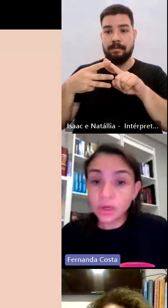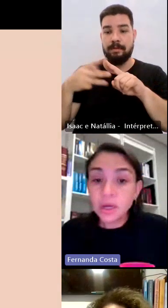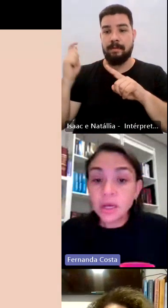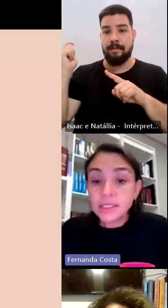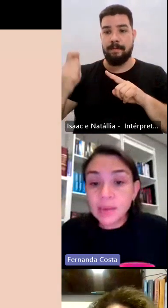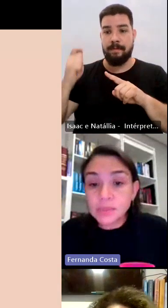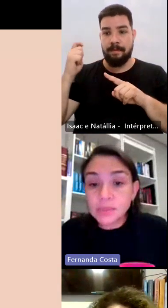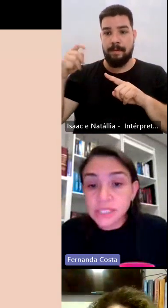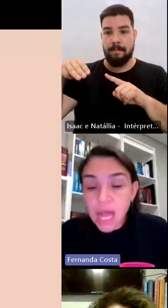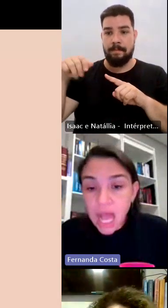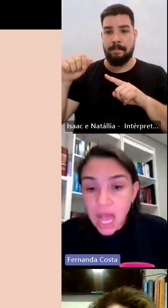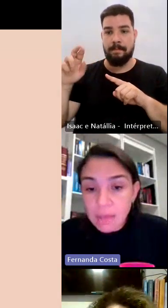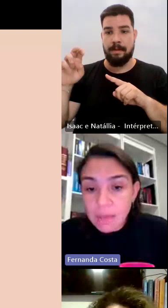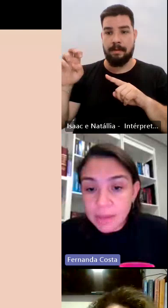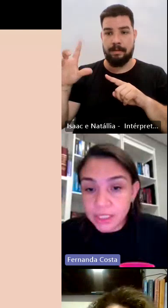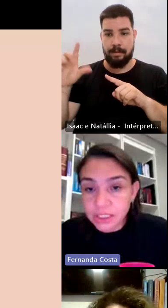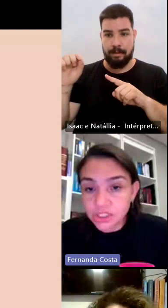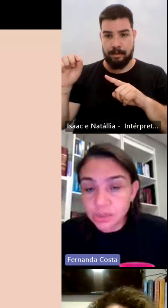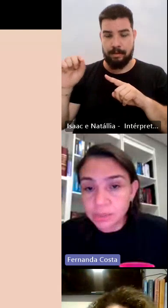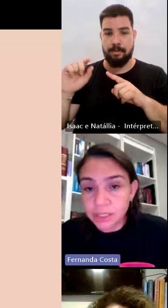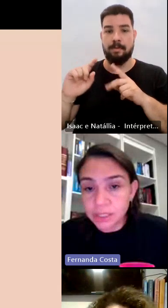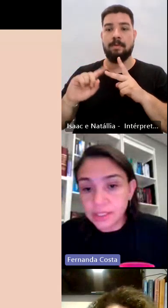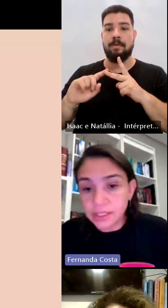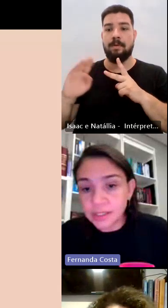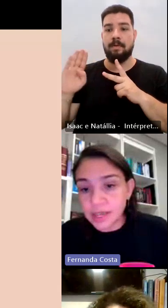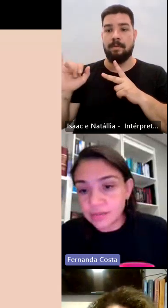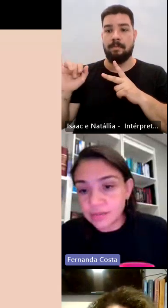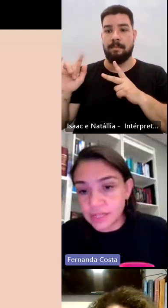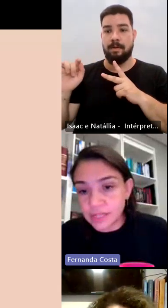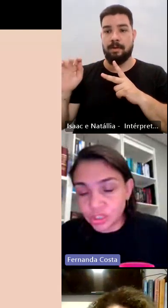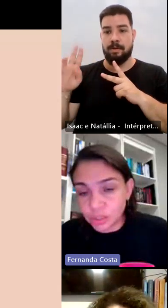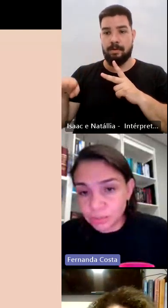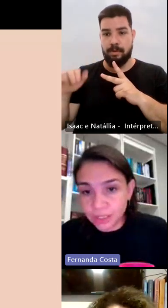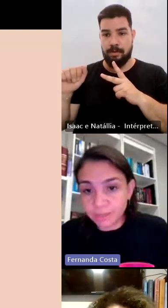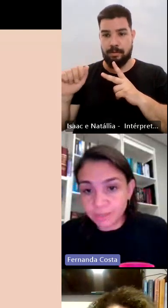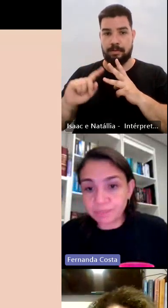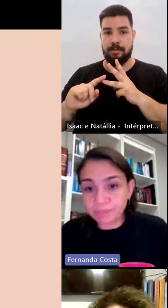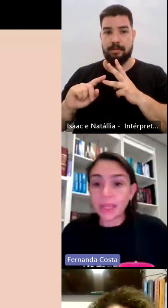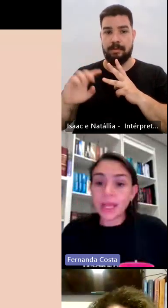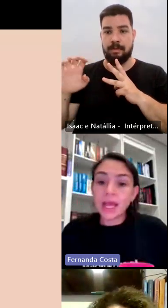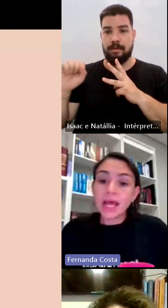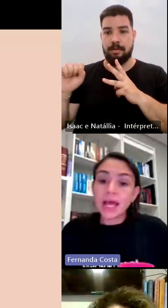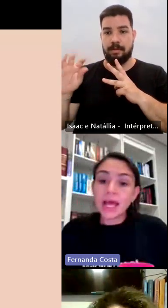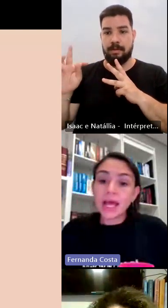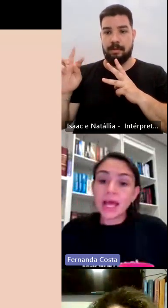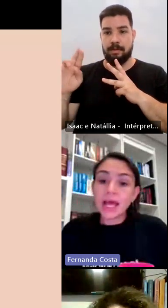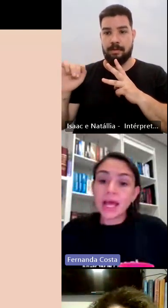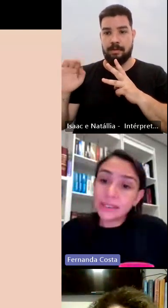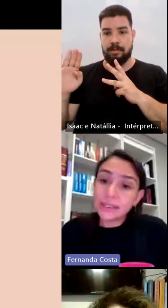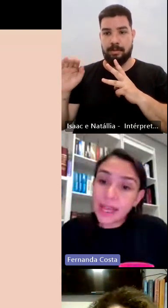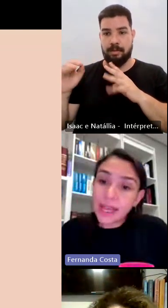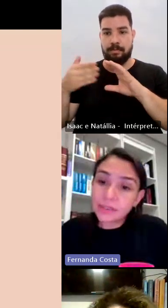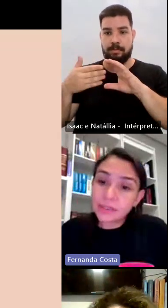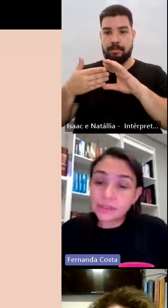estribo. Temos a membrana timpânica e a cavidade timpânica. Na